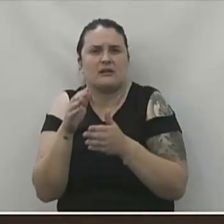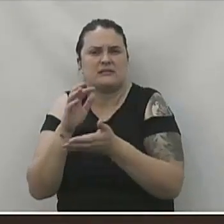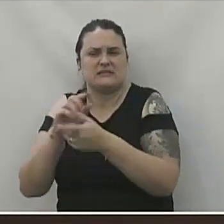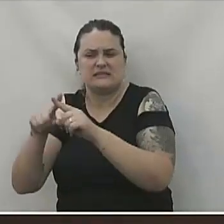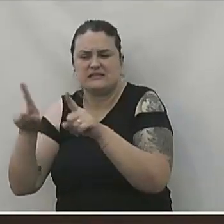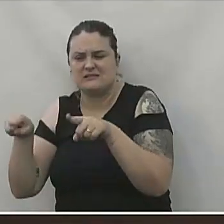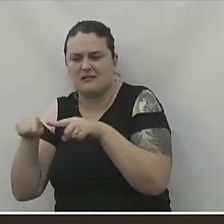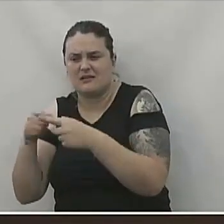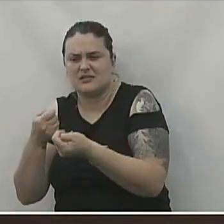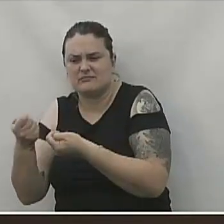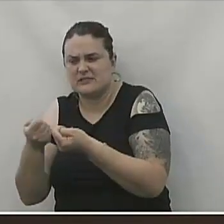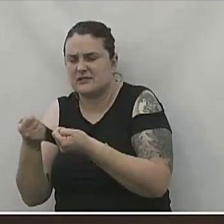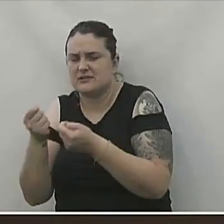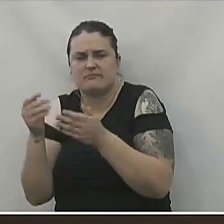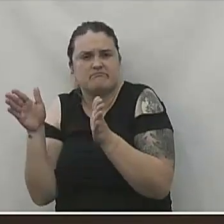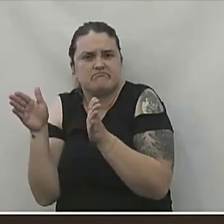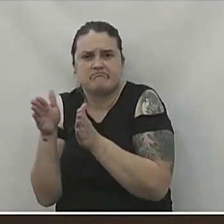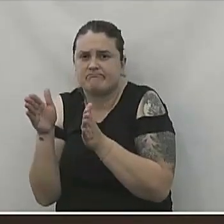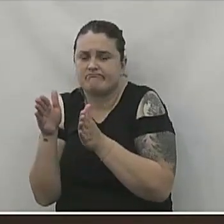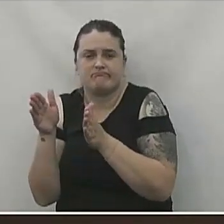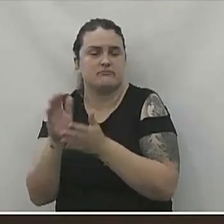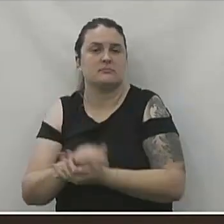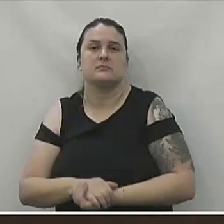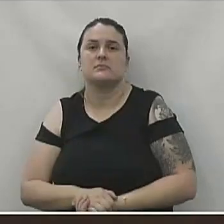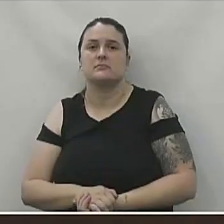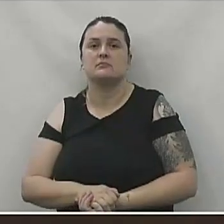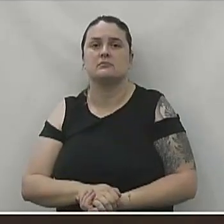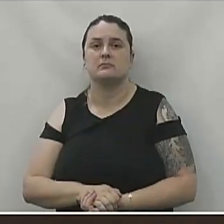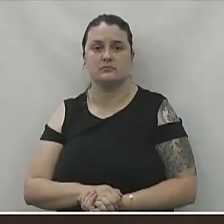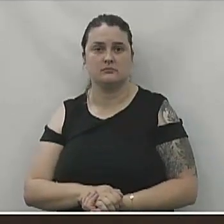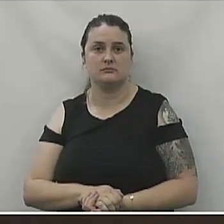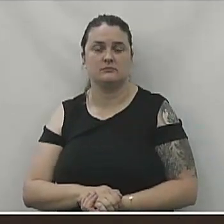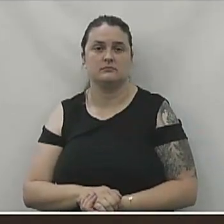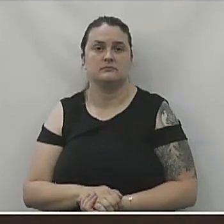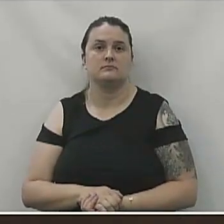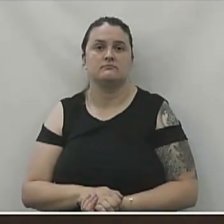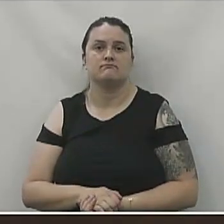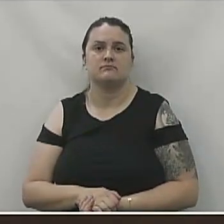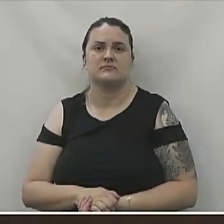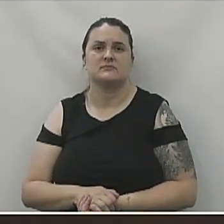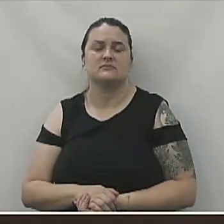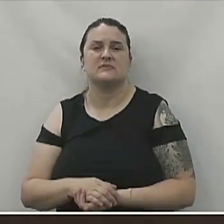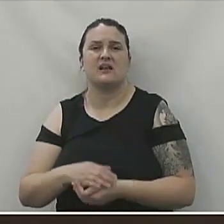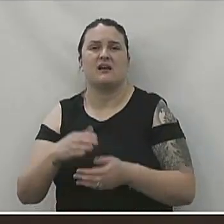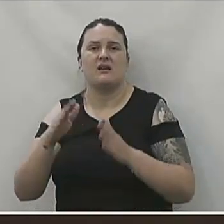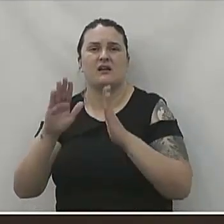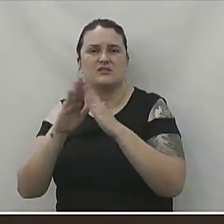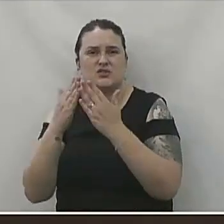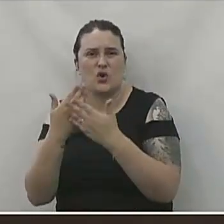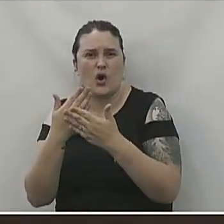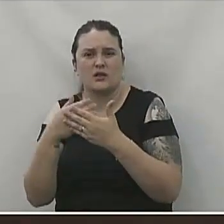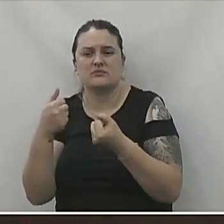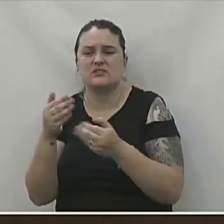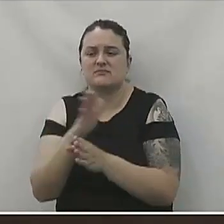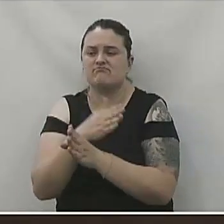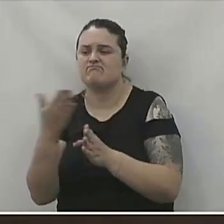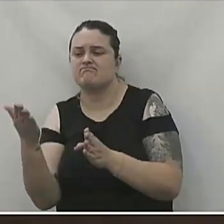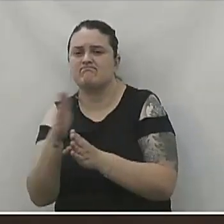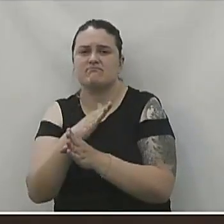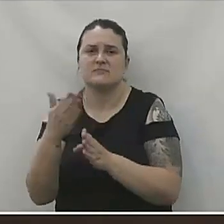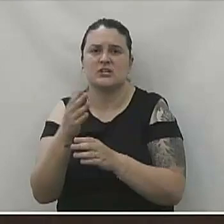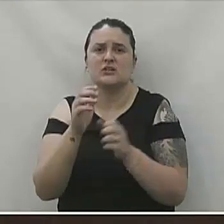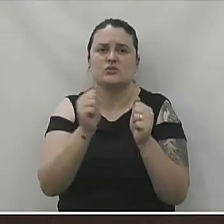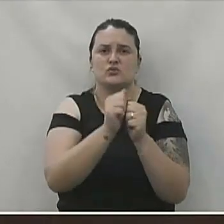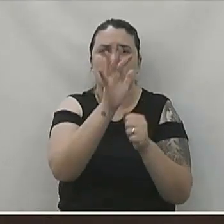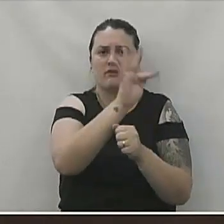por parte da Hilda Melo né da Escola Municipal e ele tem que estar dividindo os espaços ali também